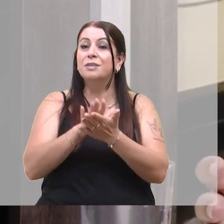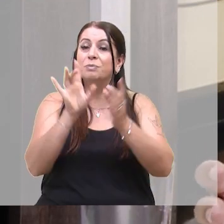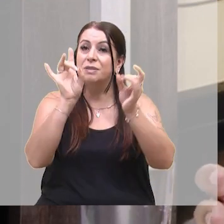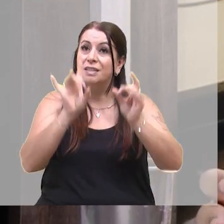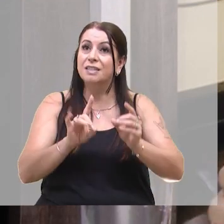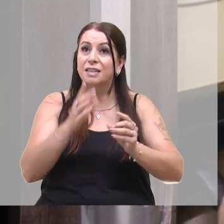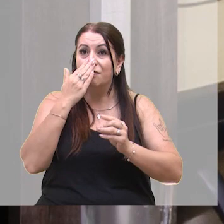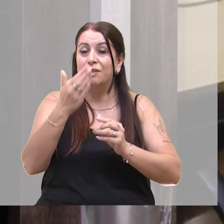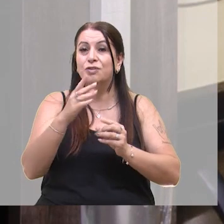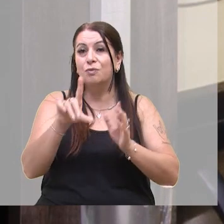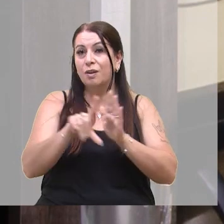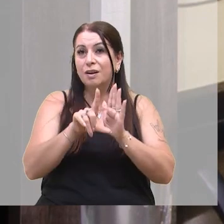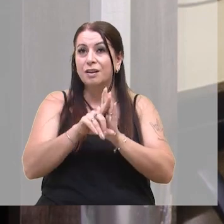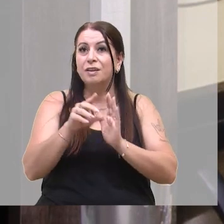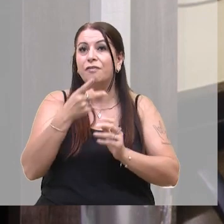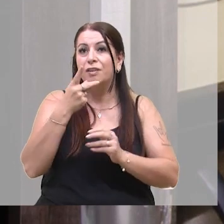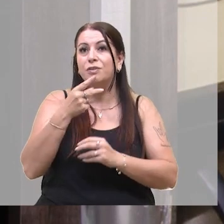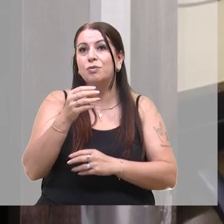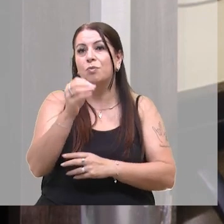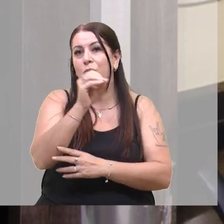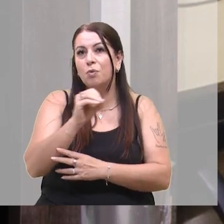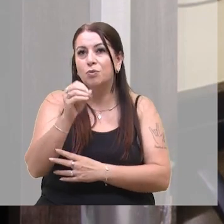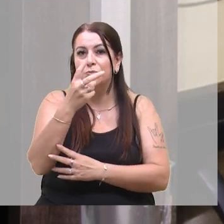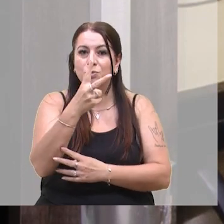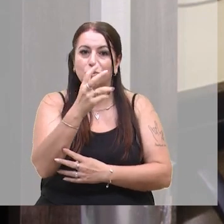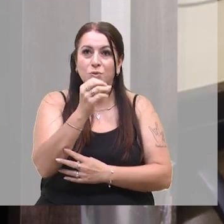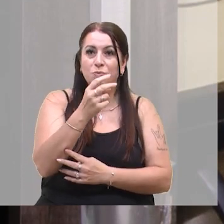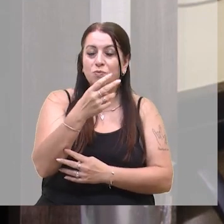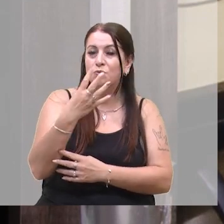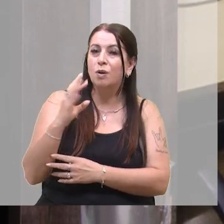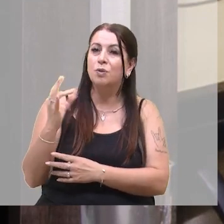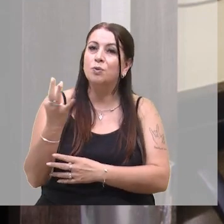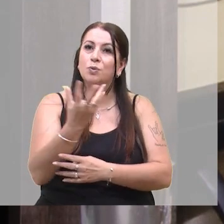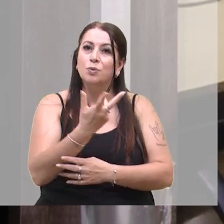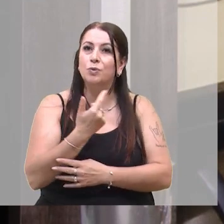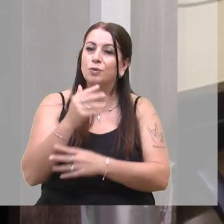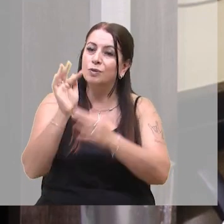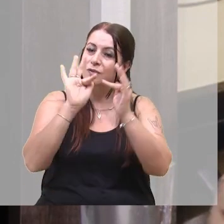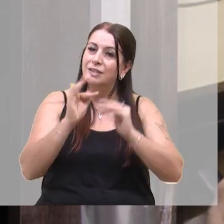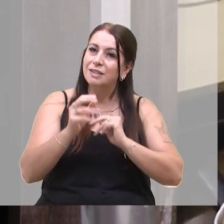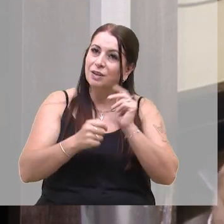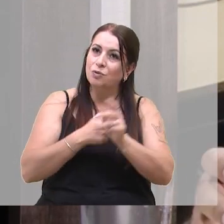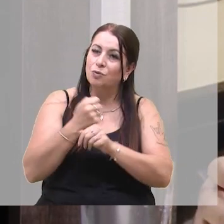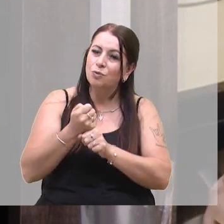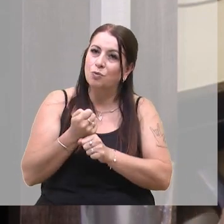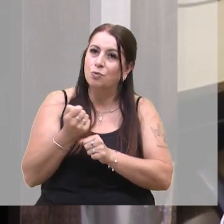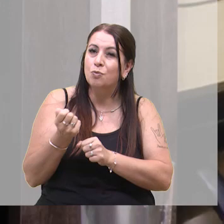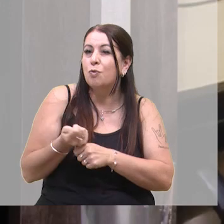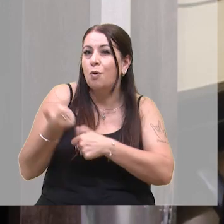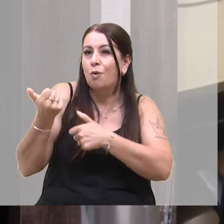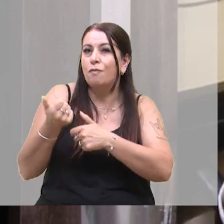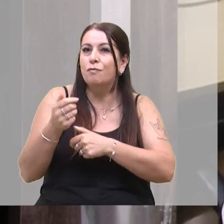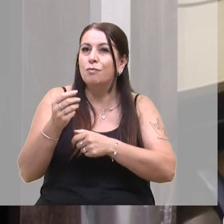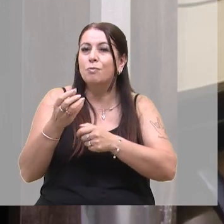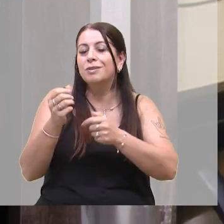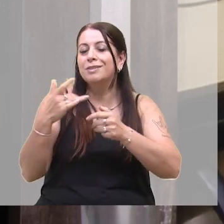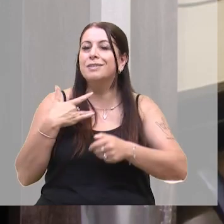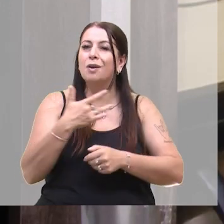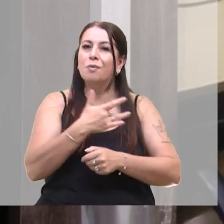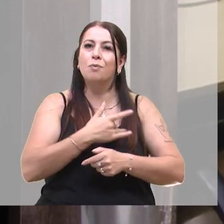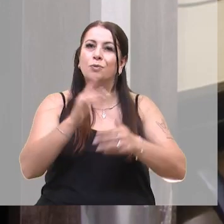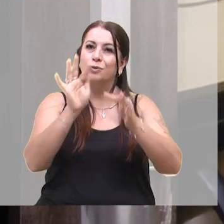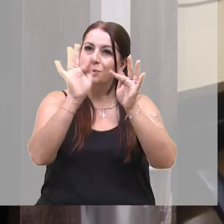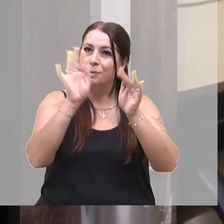já desejando um ótimo 2024 a todos, feliz ano novo, com muita saúde, paz,